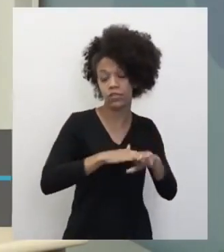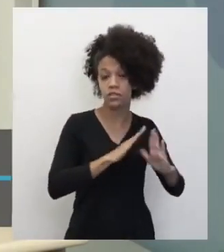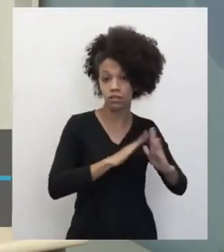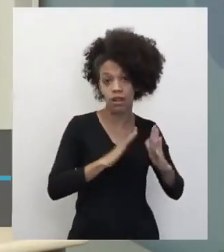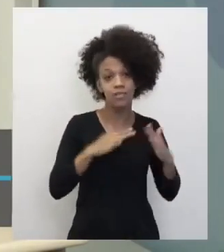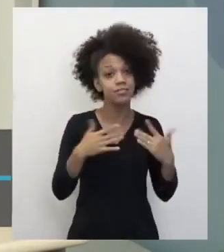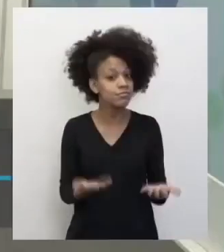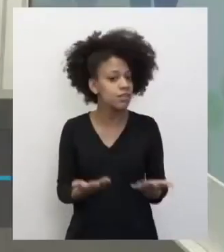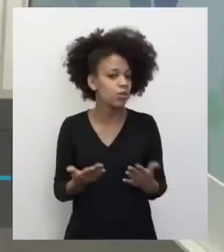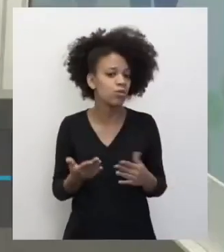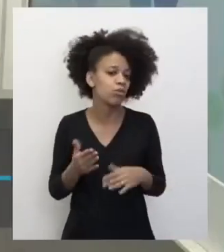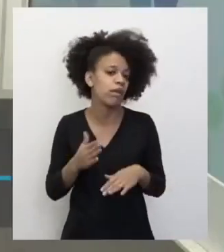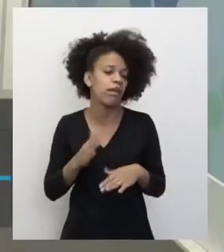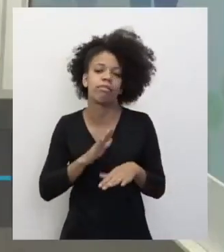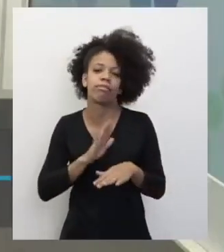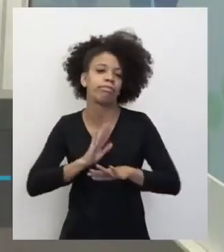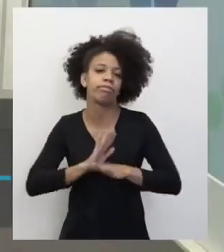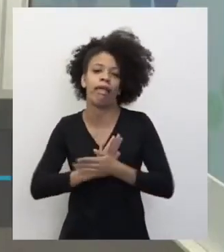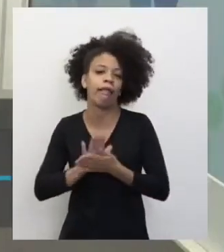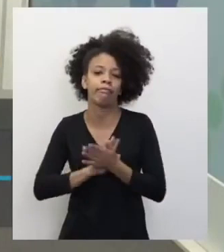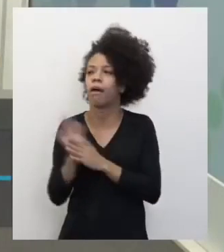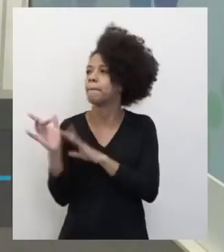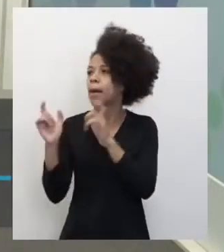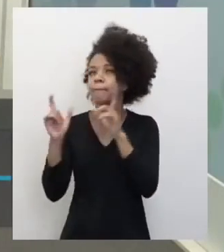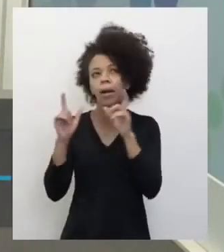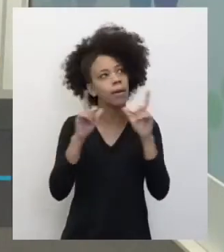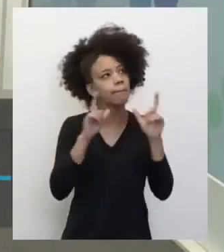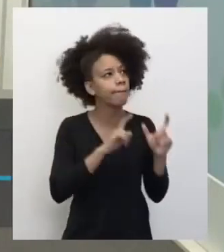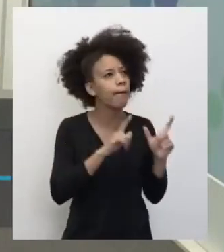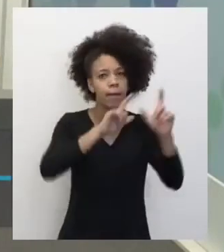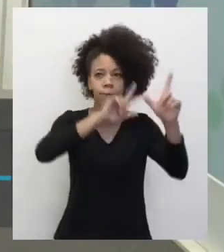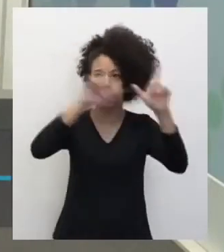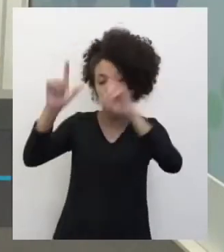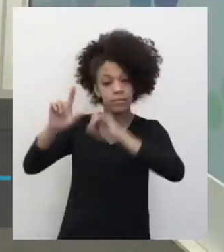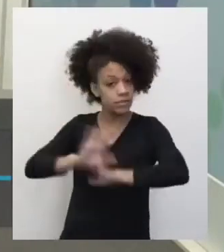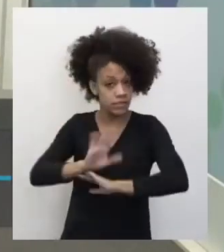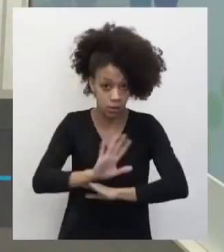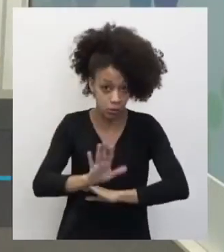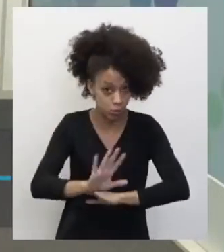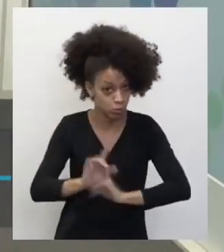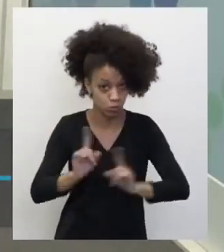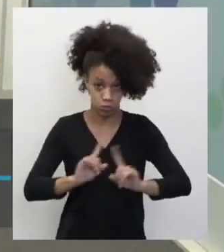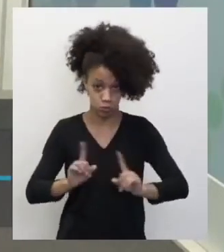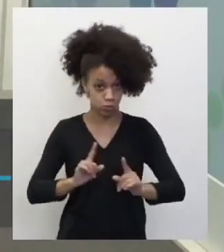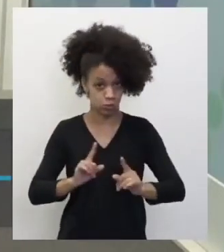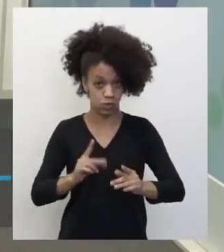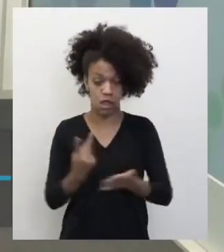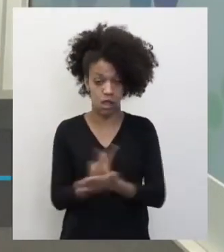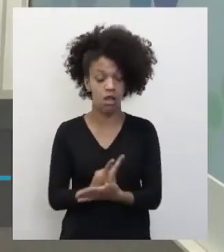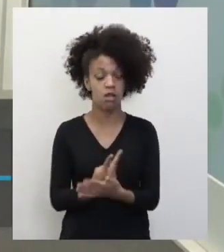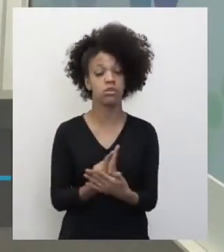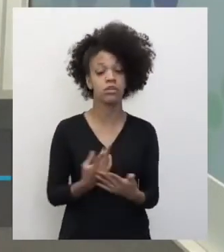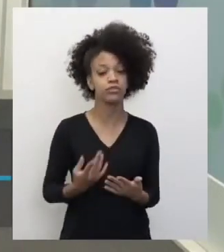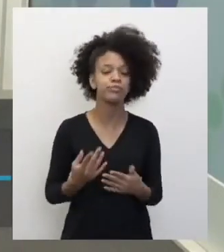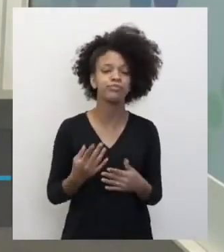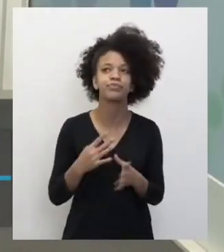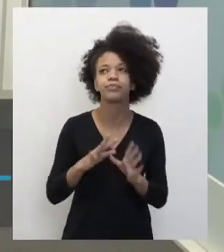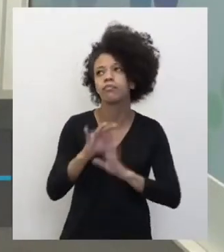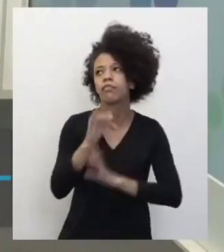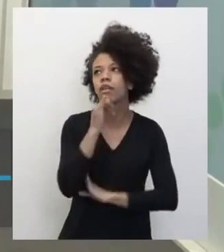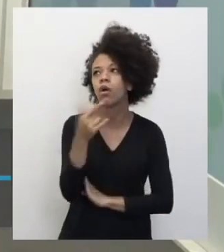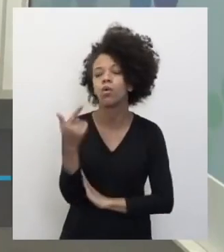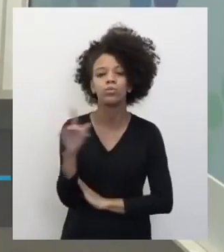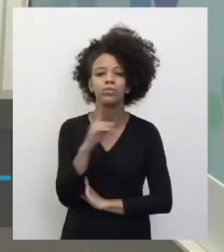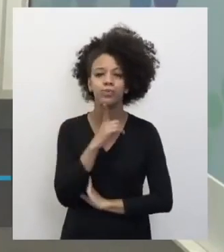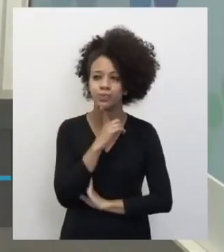Então, não é nada aleatório assim, você chega lá disparando a câmera, não. É igual o pessoal coloca bastante,